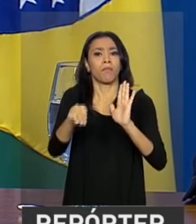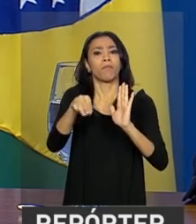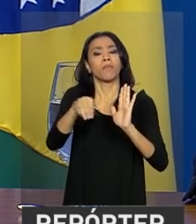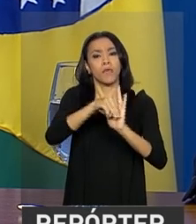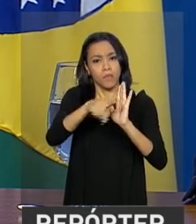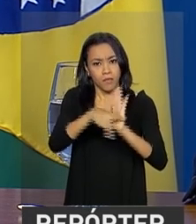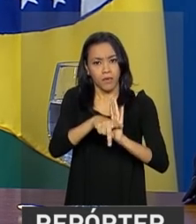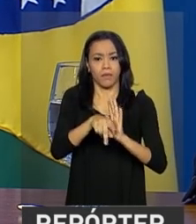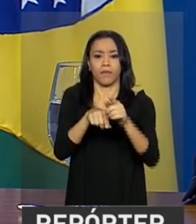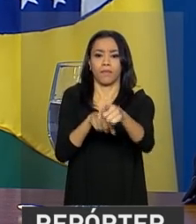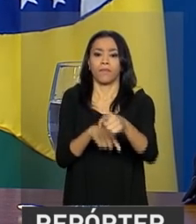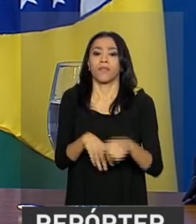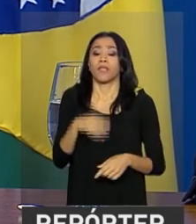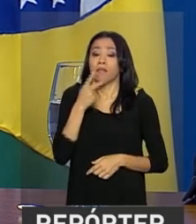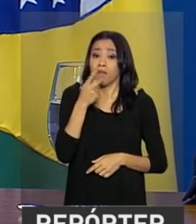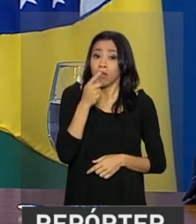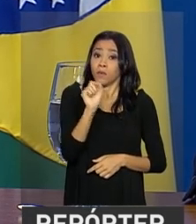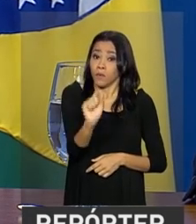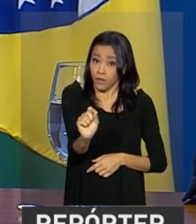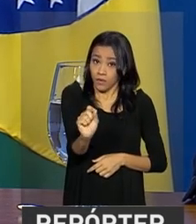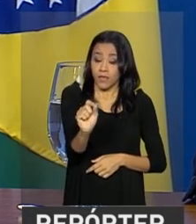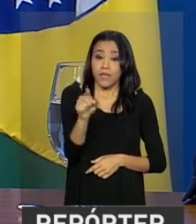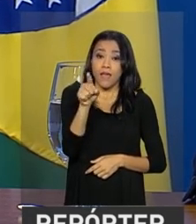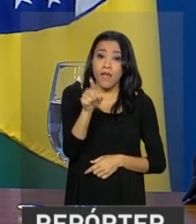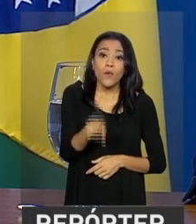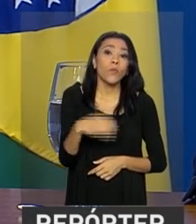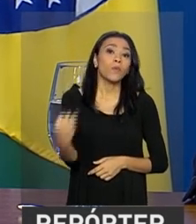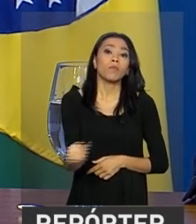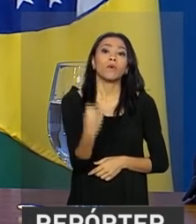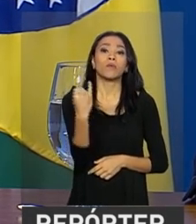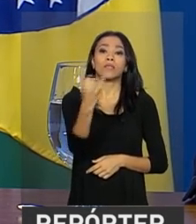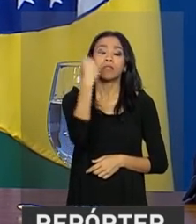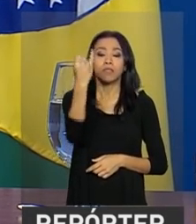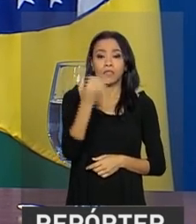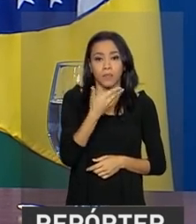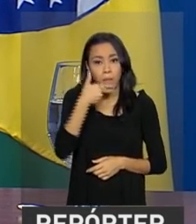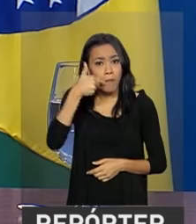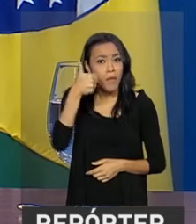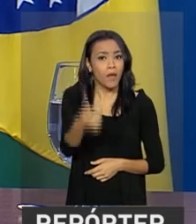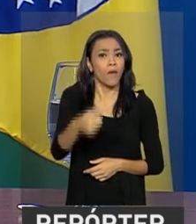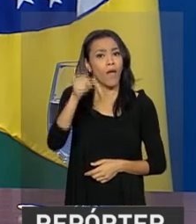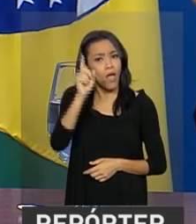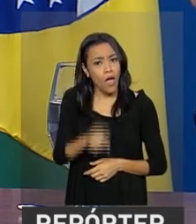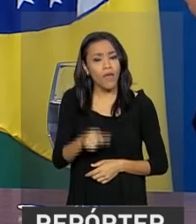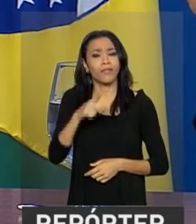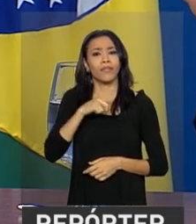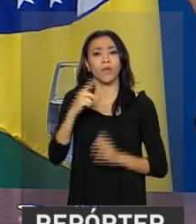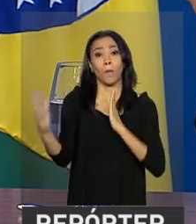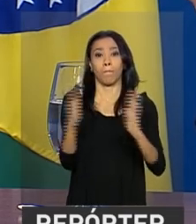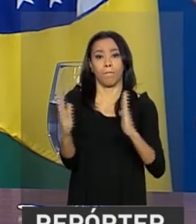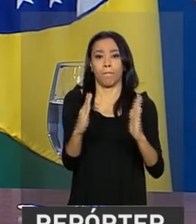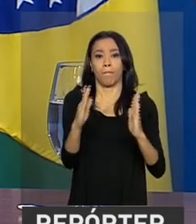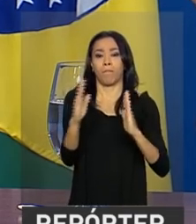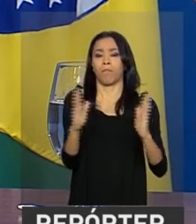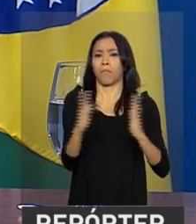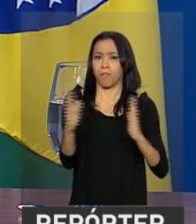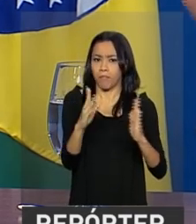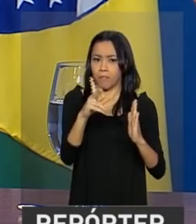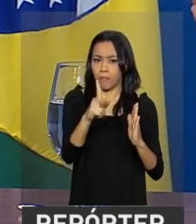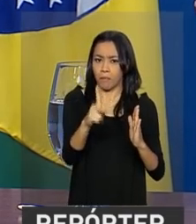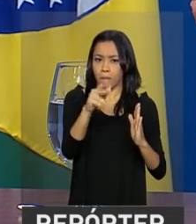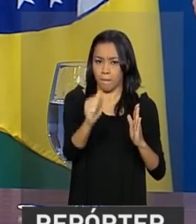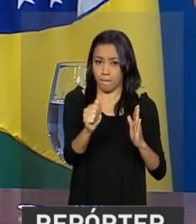realista e que o importante e a melhor alternativa é fixar um prazo